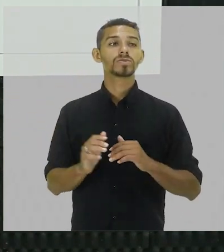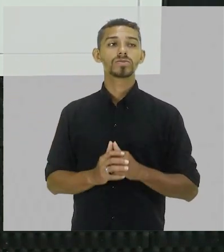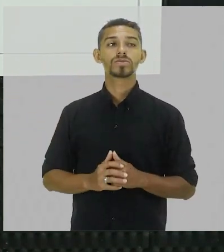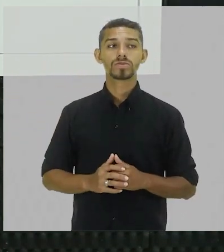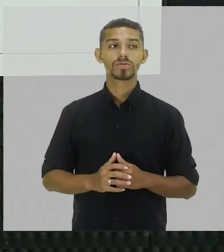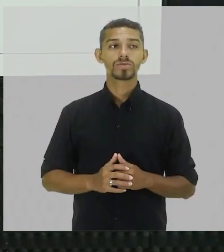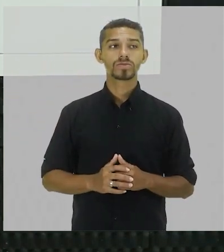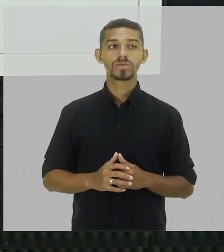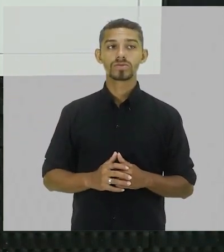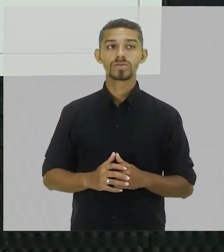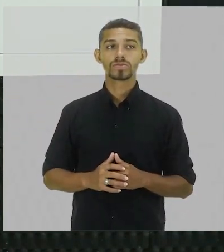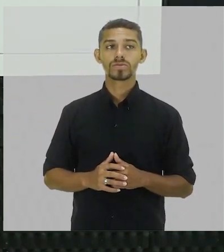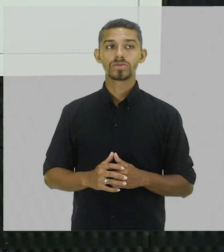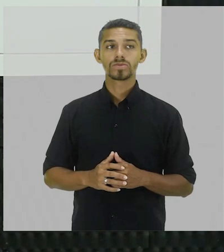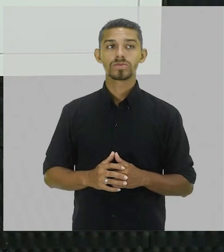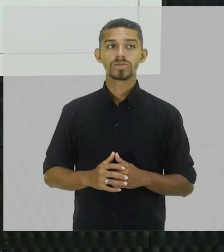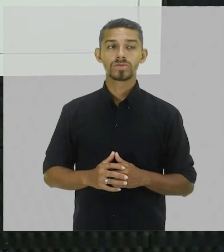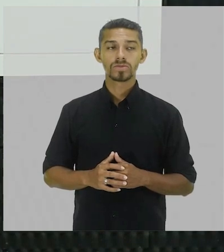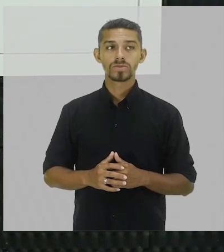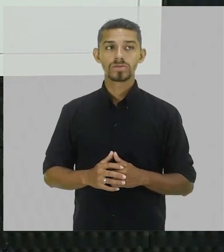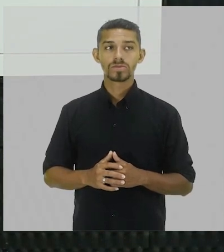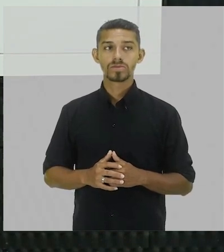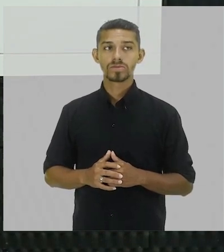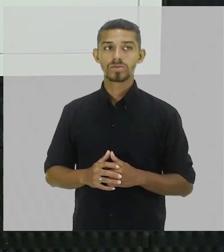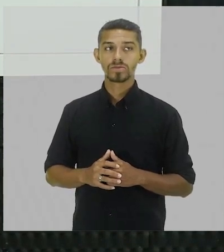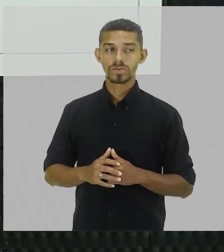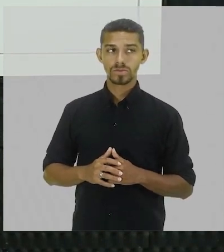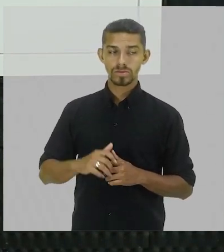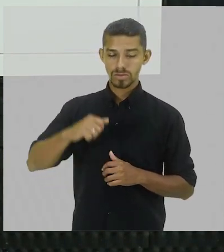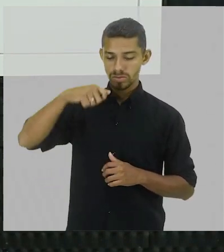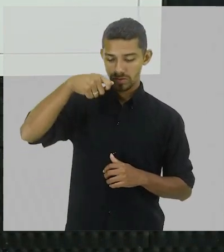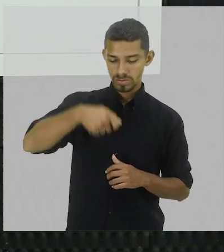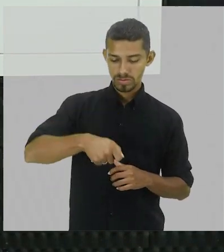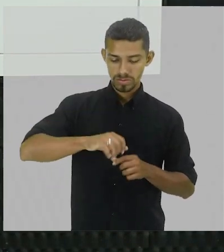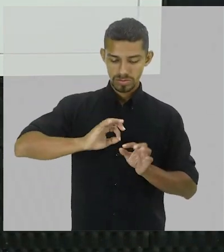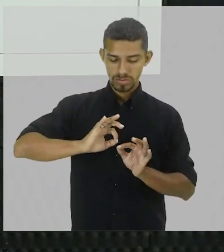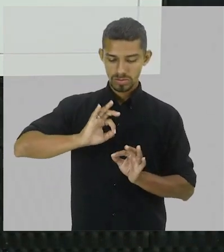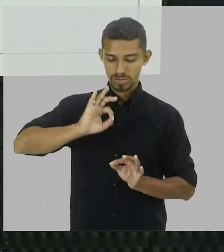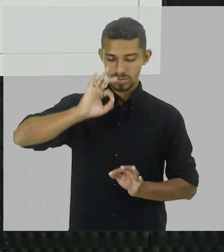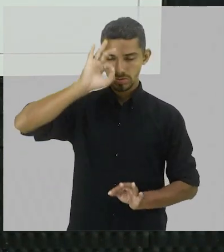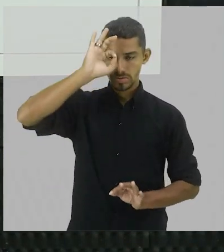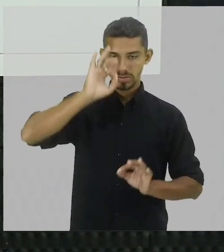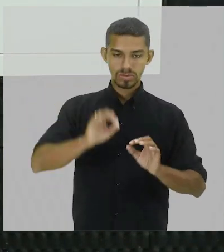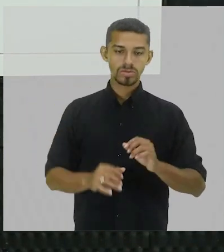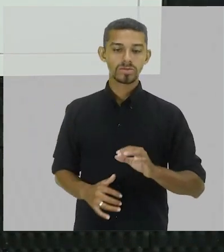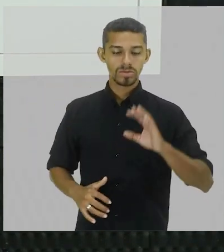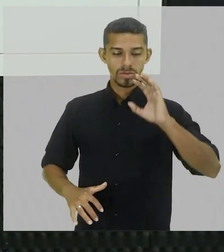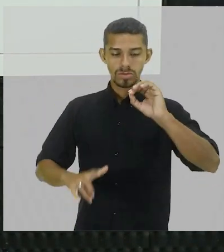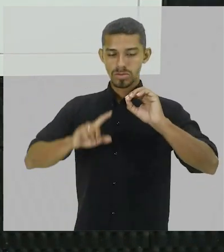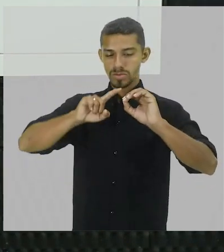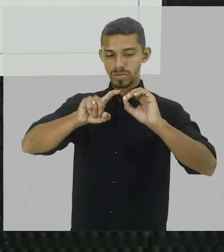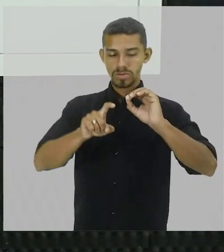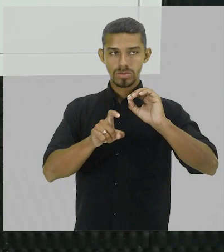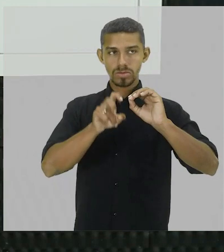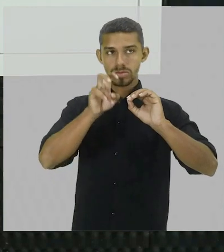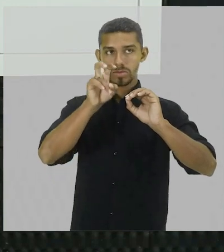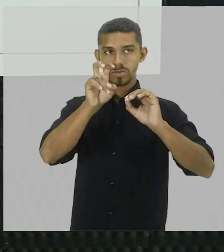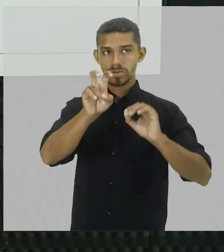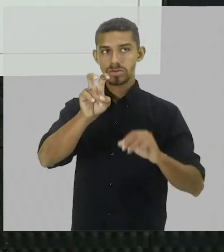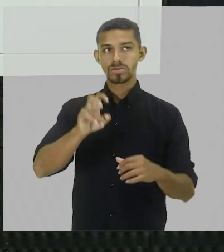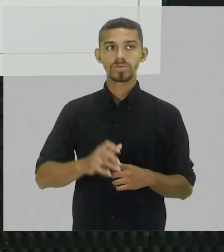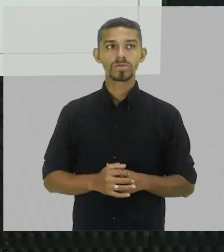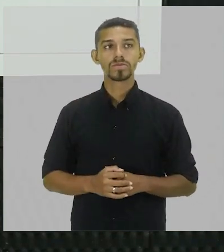deslocamento. Perceba aqui, ó, que aumentou meio centímetro. Então houve aqui um